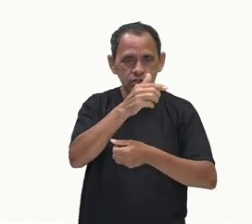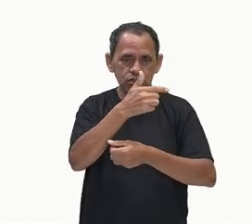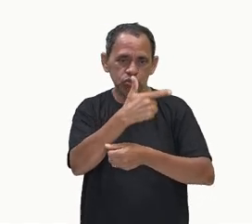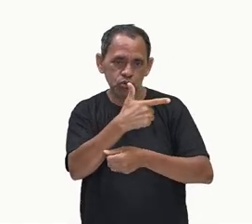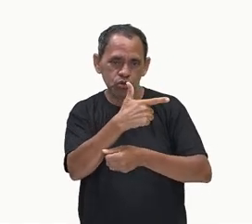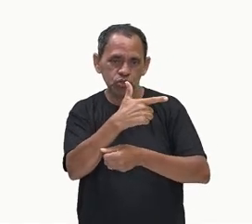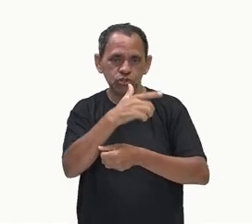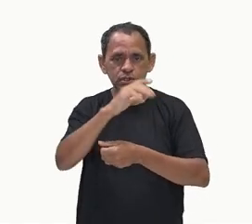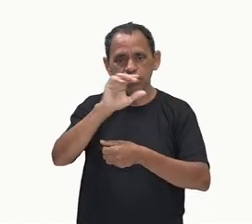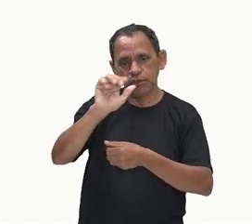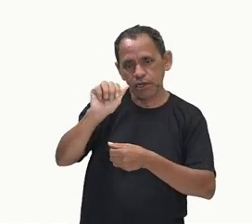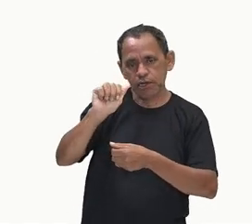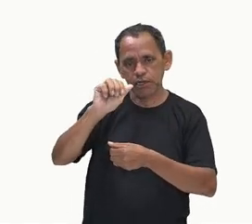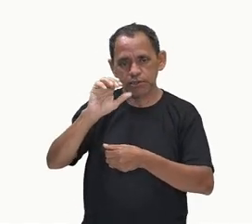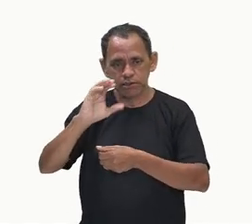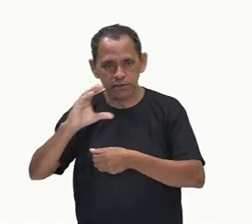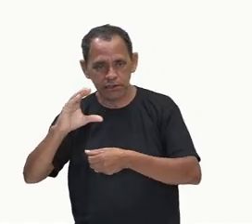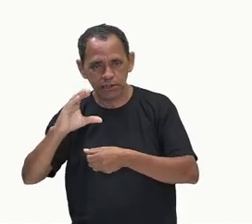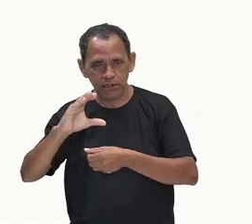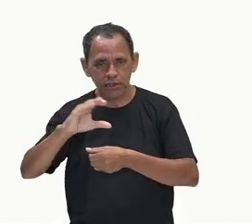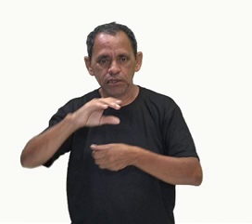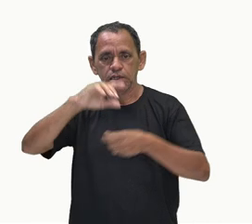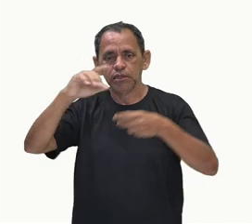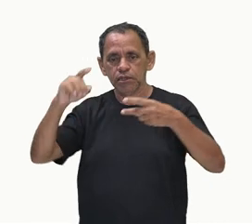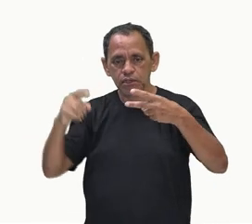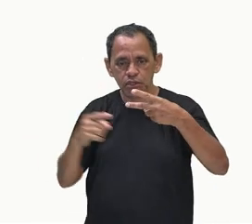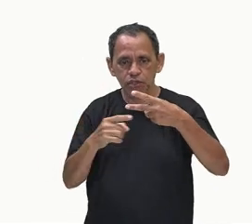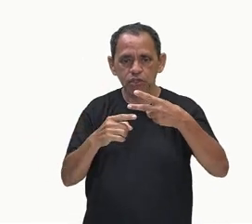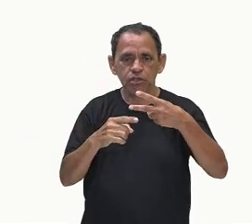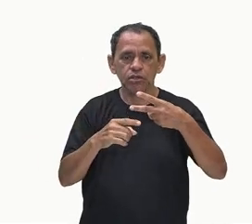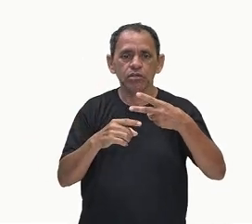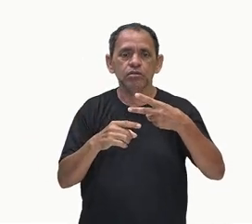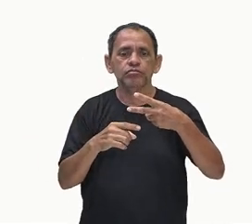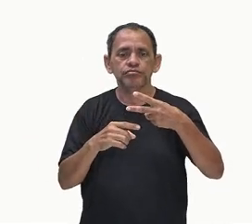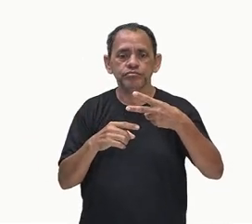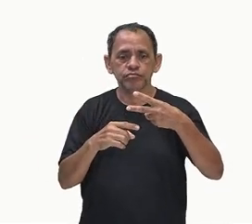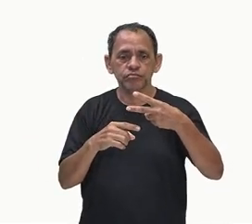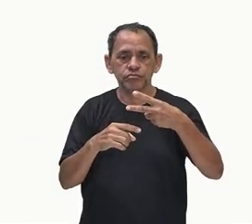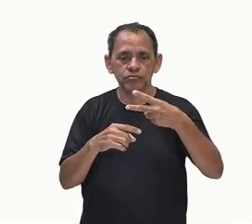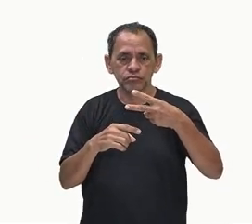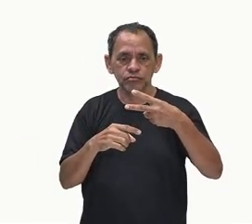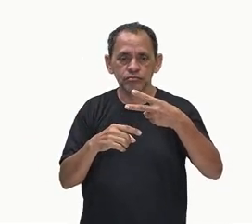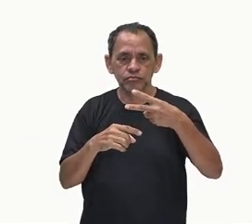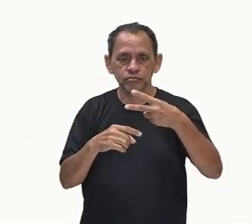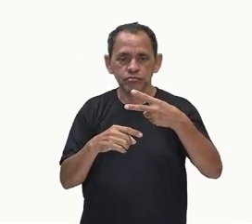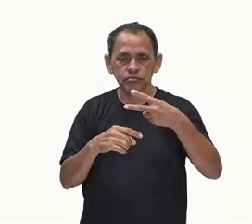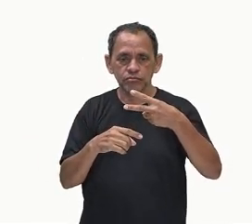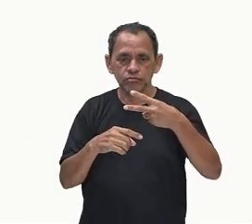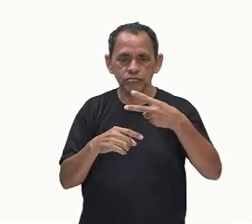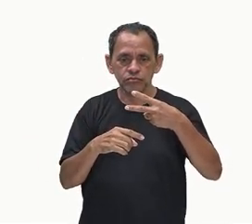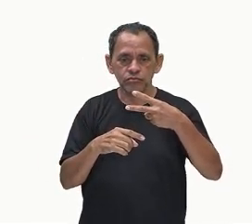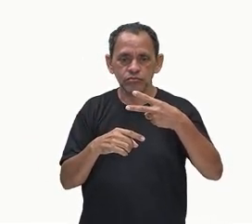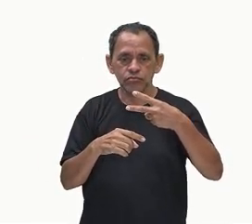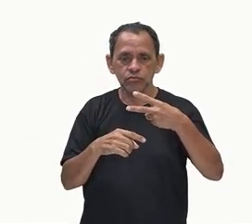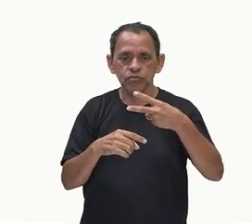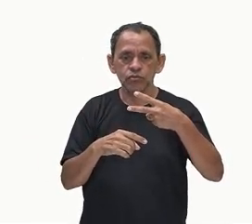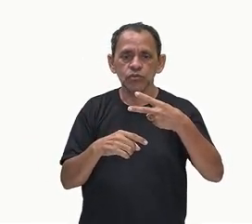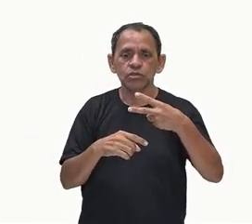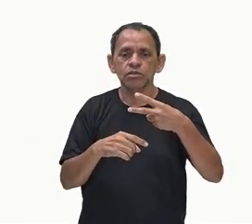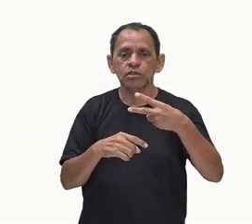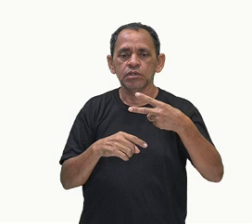0,78 Então nós vamos ter 0,72 AC = 5,4